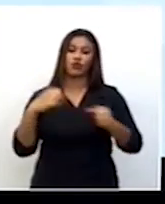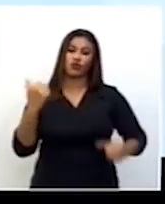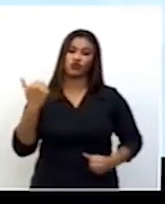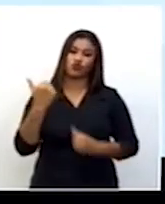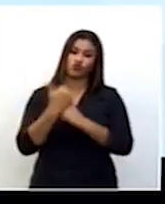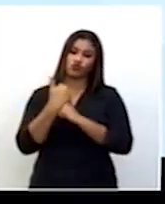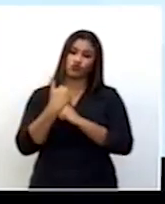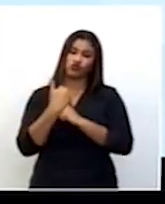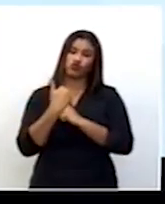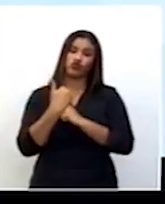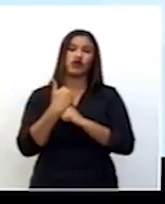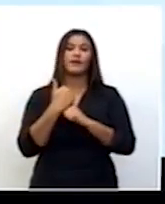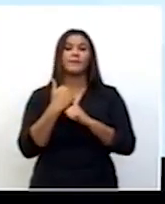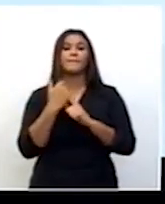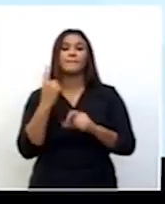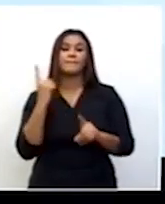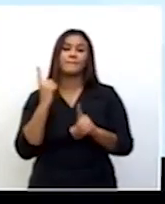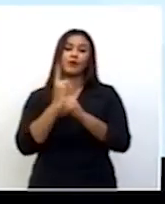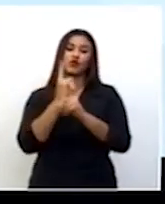aí eu consegui encontrar o